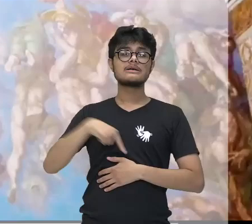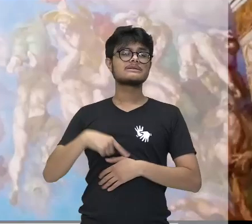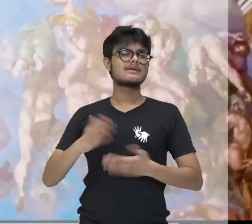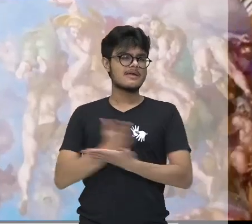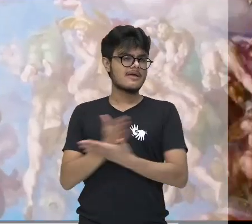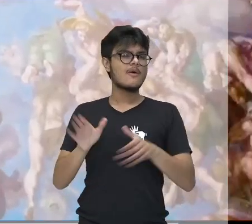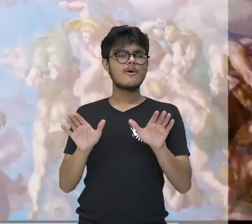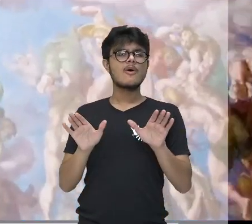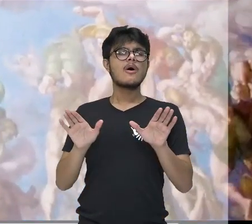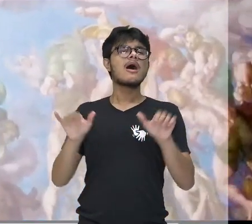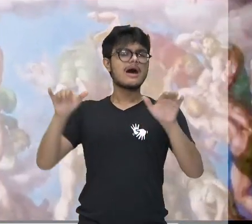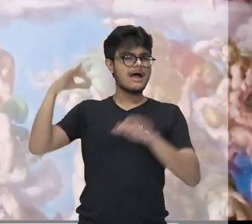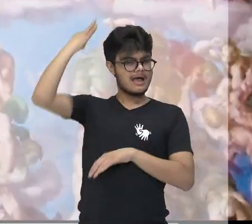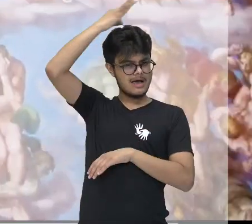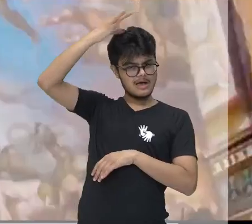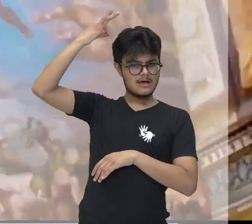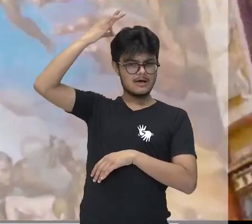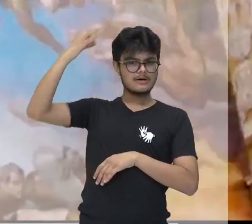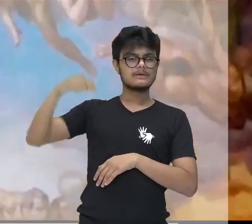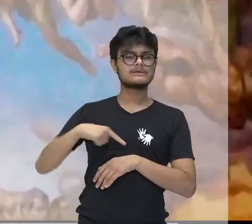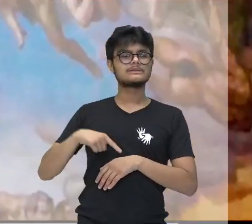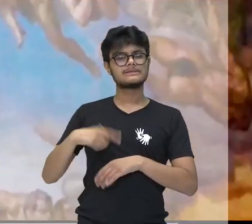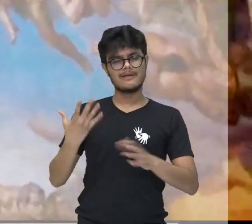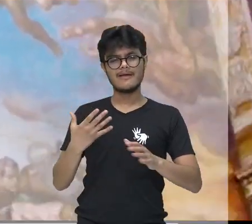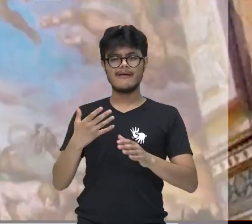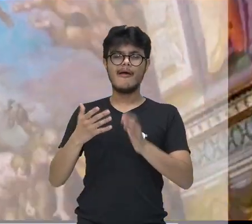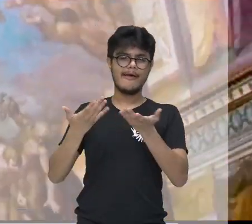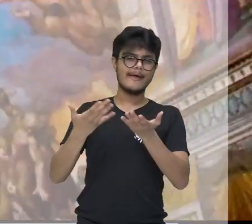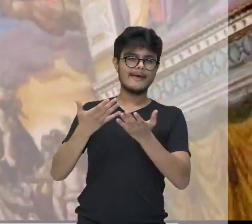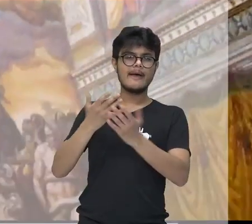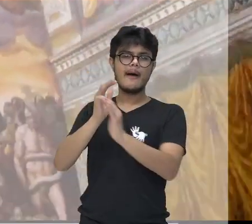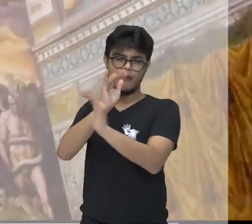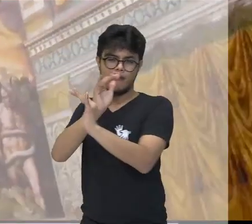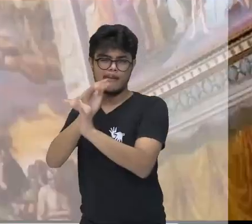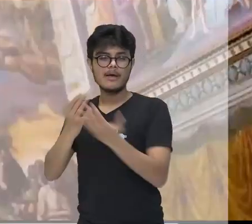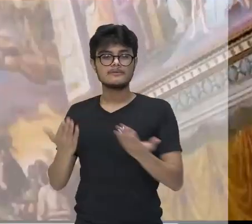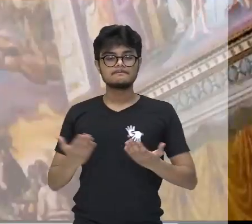olha, tocando trombetas. Então,